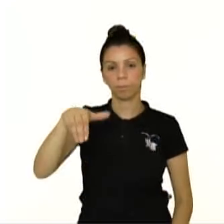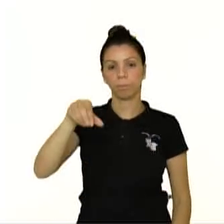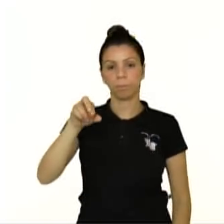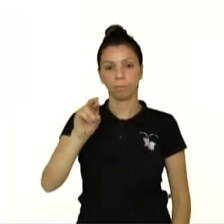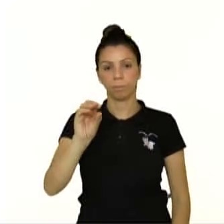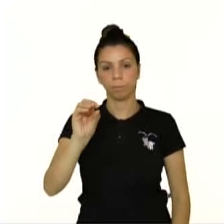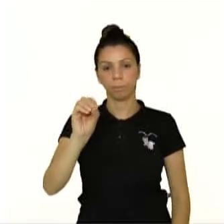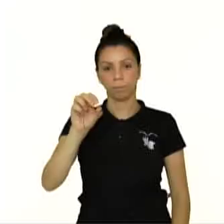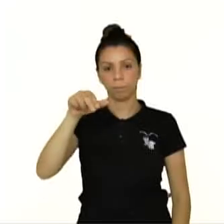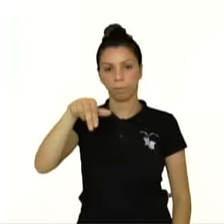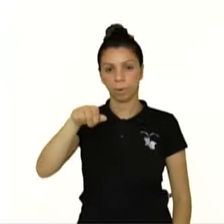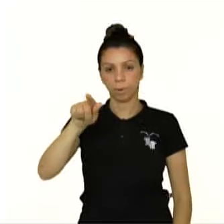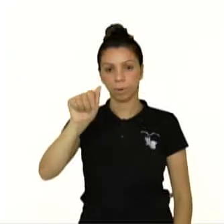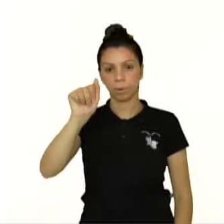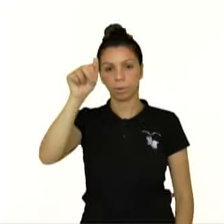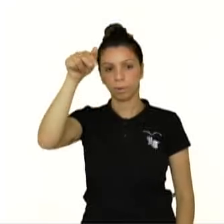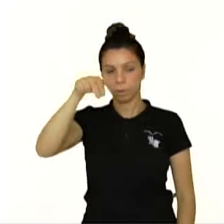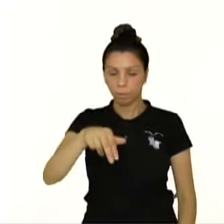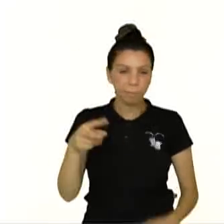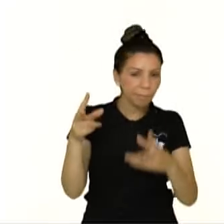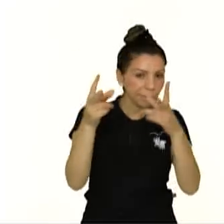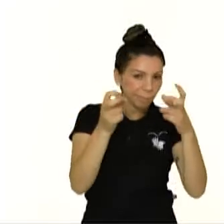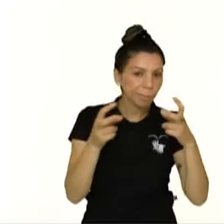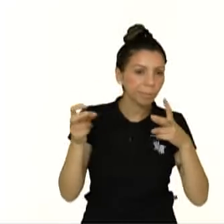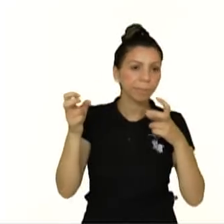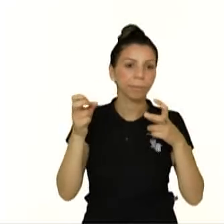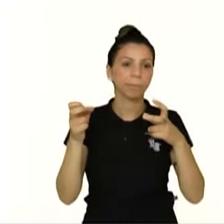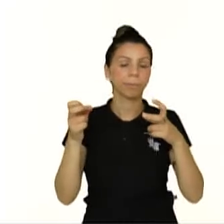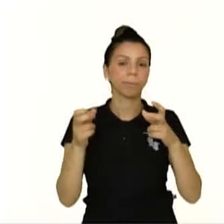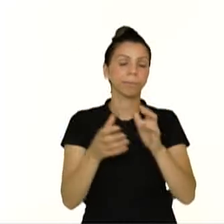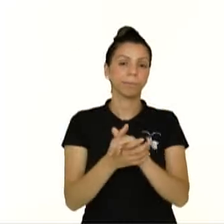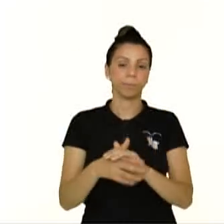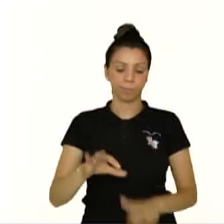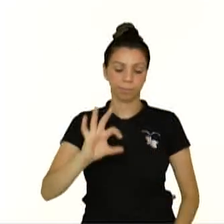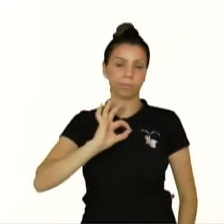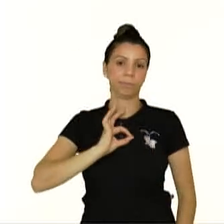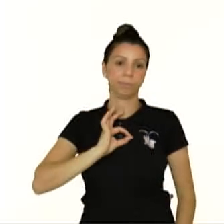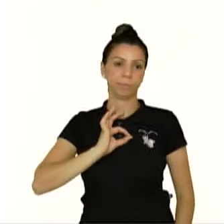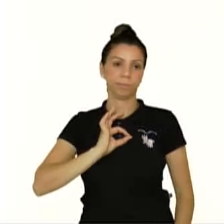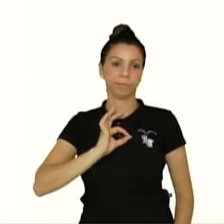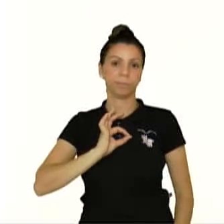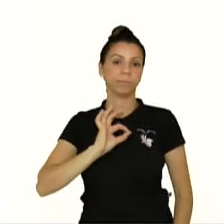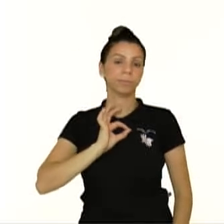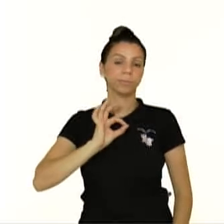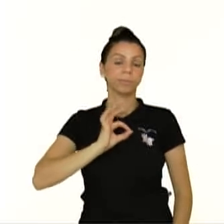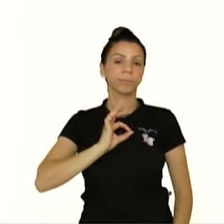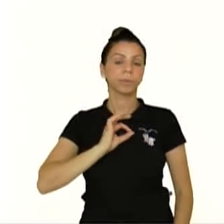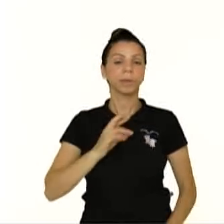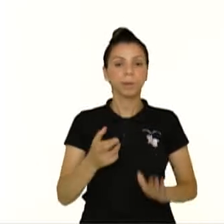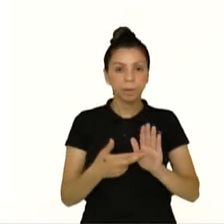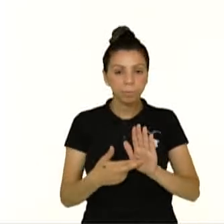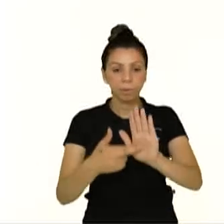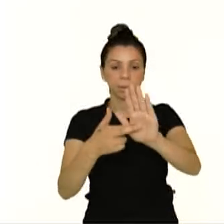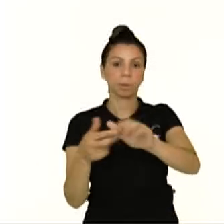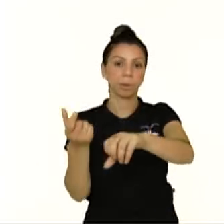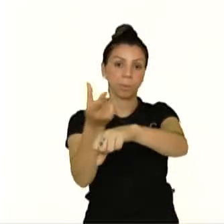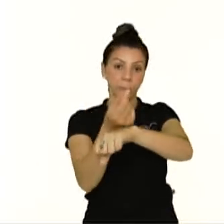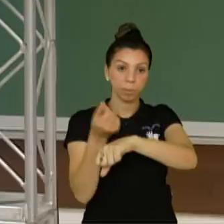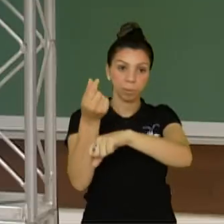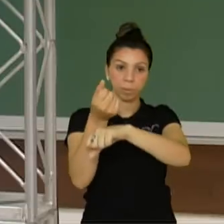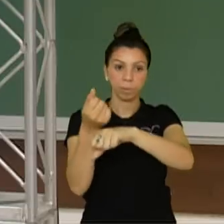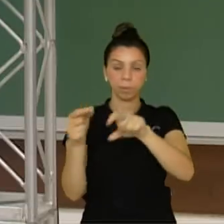Por quê? Consegue perceber aqui que nós temos o símbolo, né, o cifrão, representando o dinheiro.